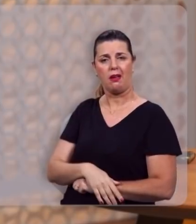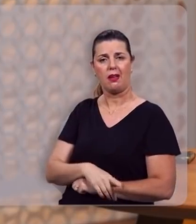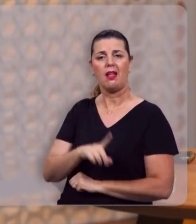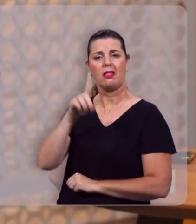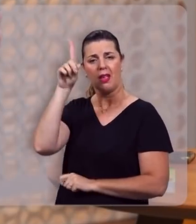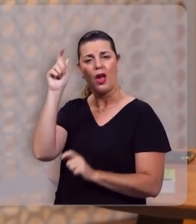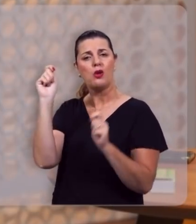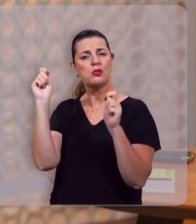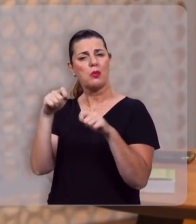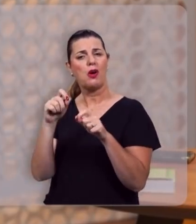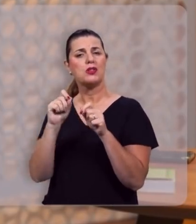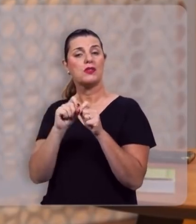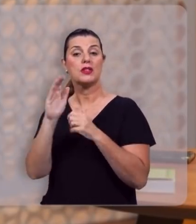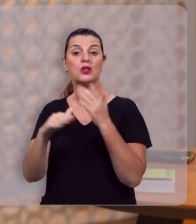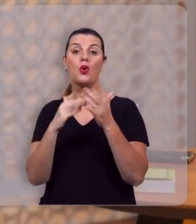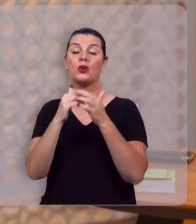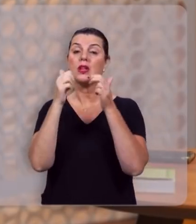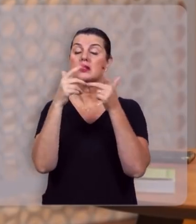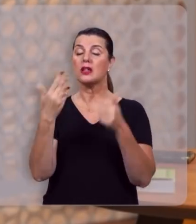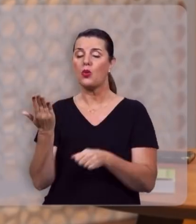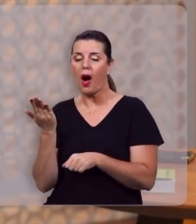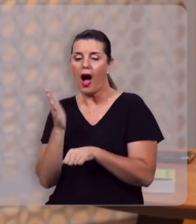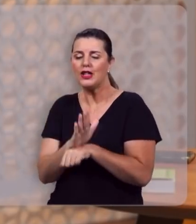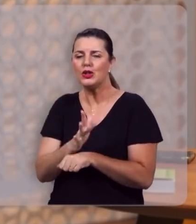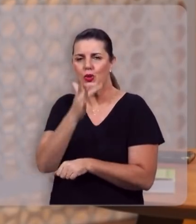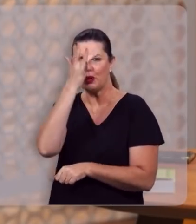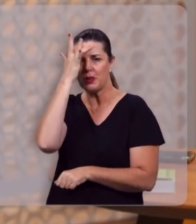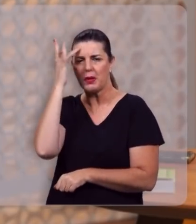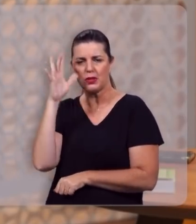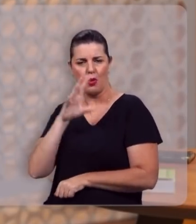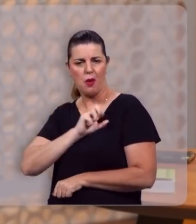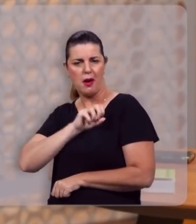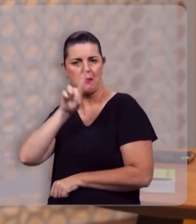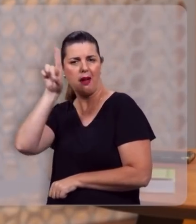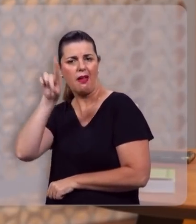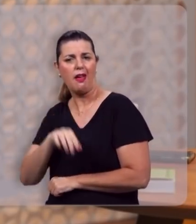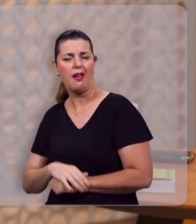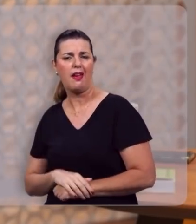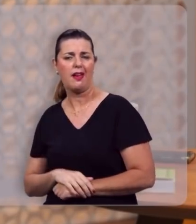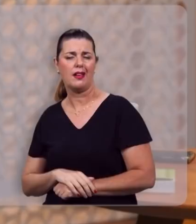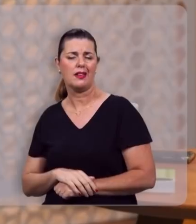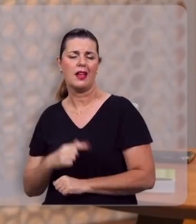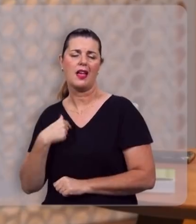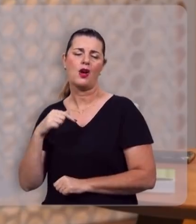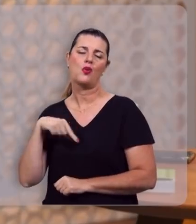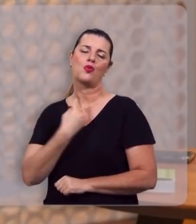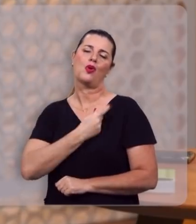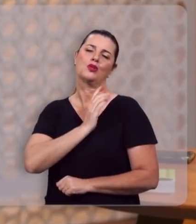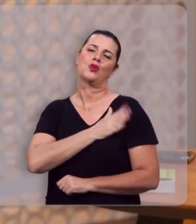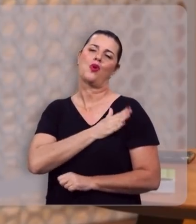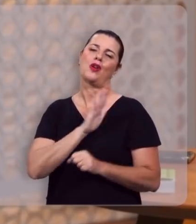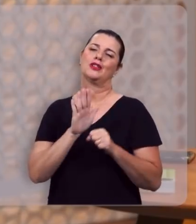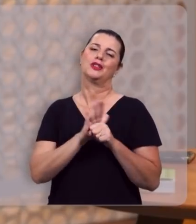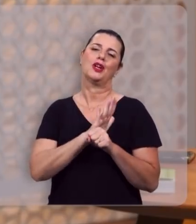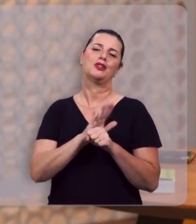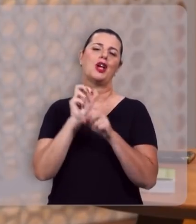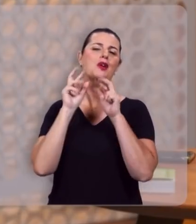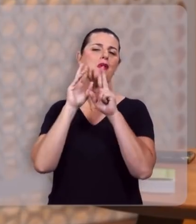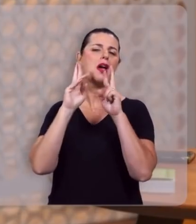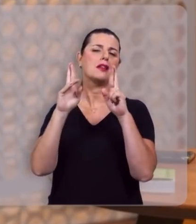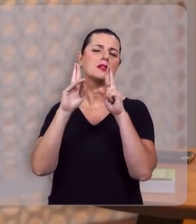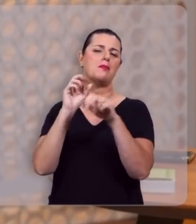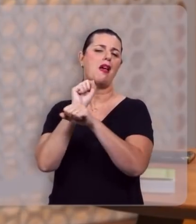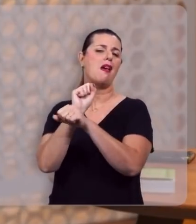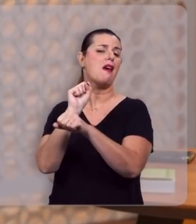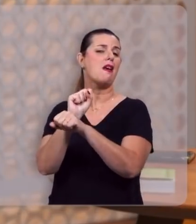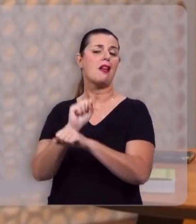que faz com que todas as coisas cooperem para o bem daqueles que o amam, e isso enche o nosso coração de